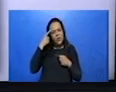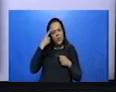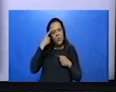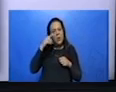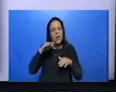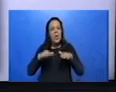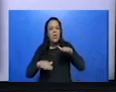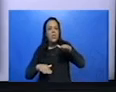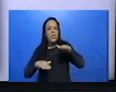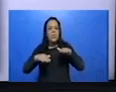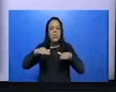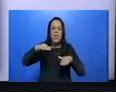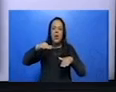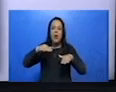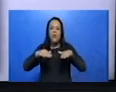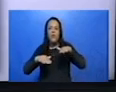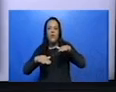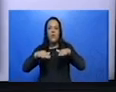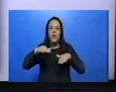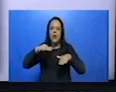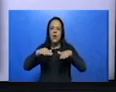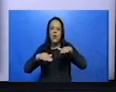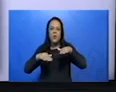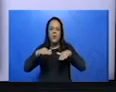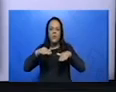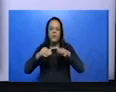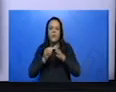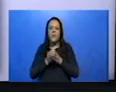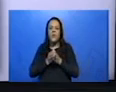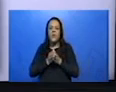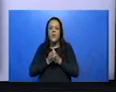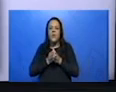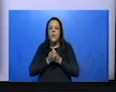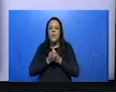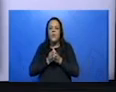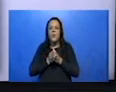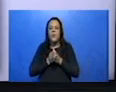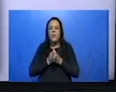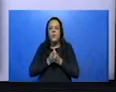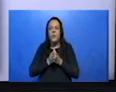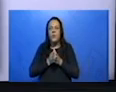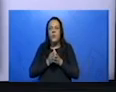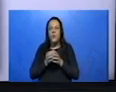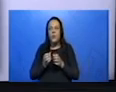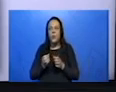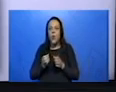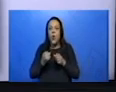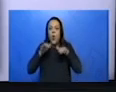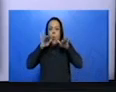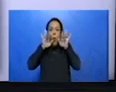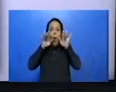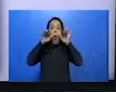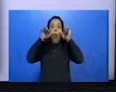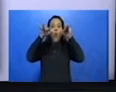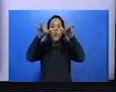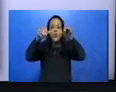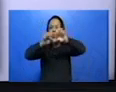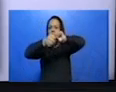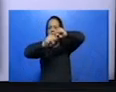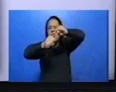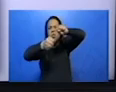um enorme narval. Então, ele achou que era um enorme narval, fosse um monstro muito